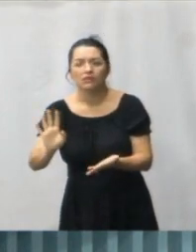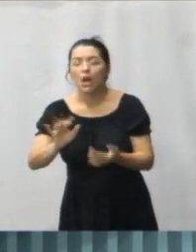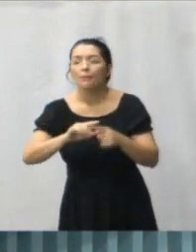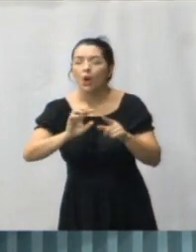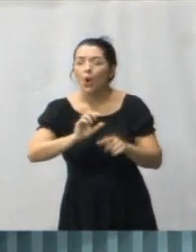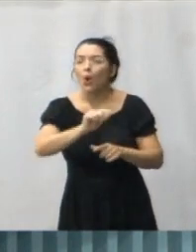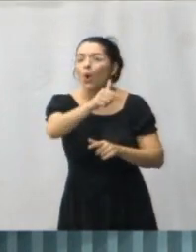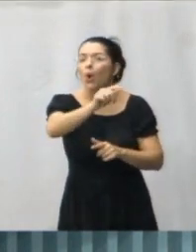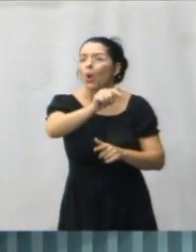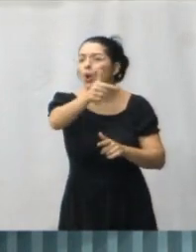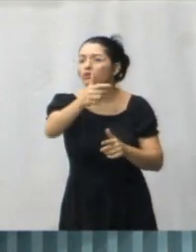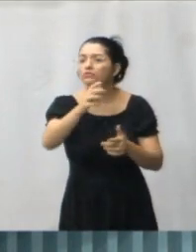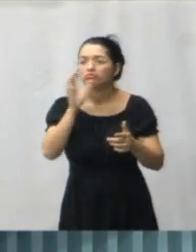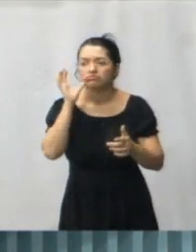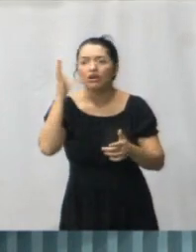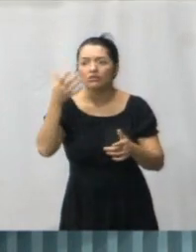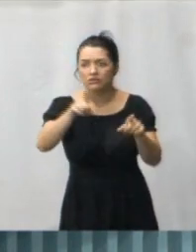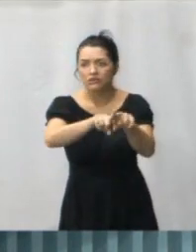aqui